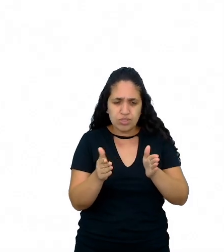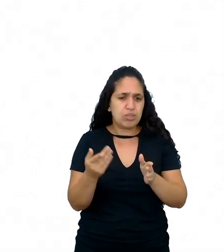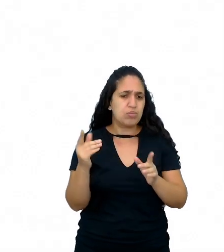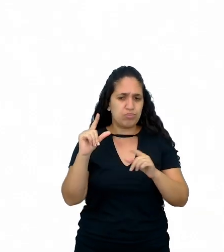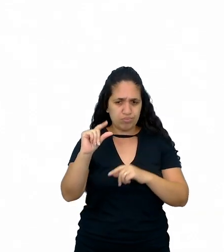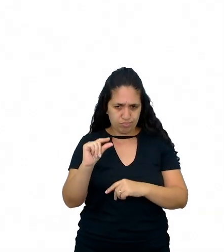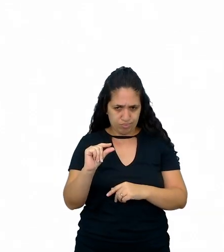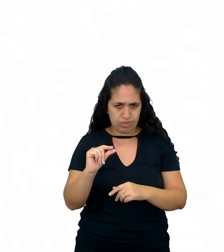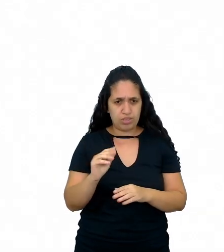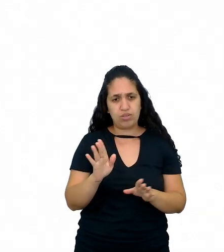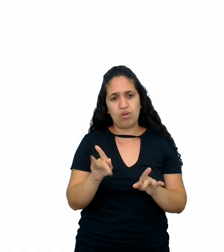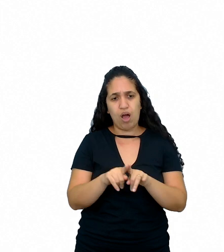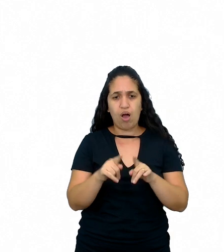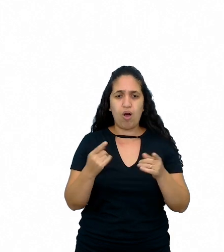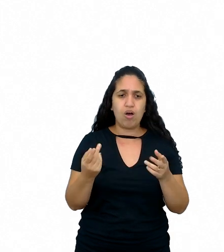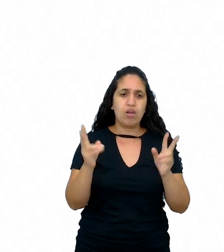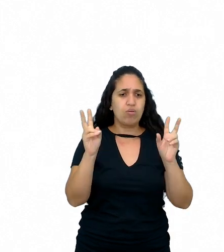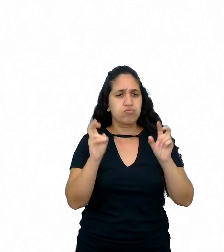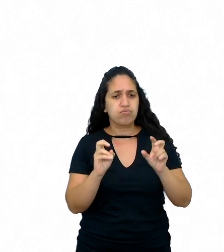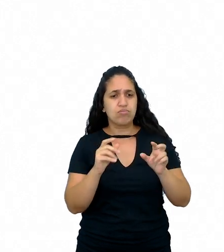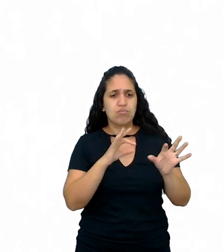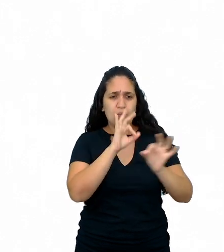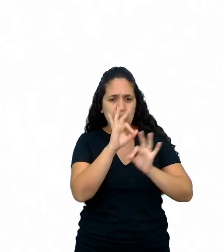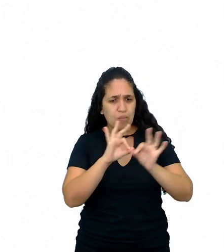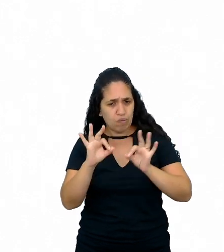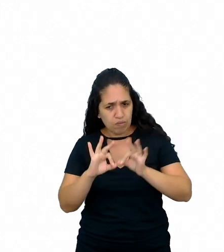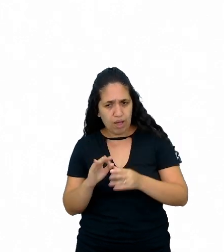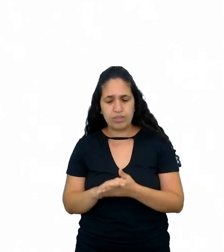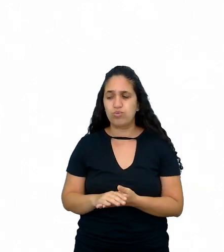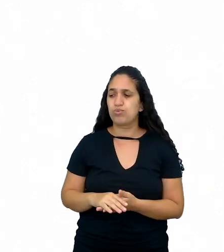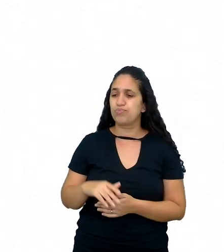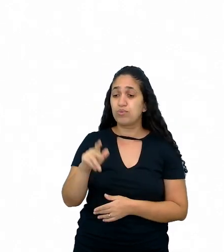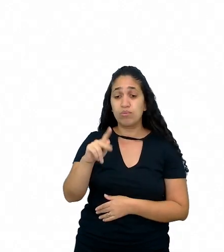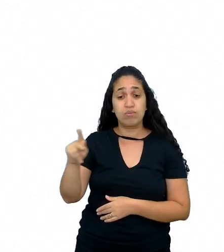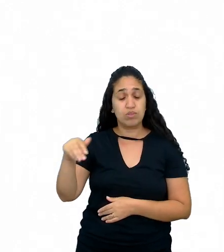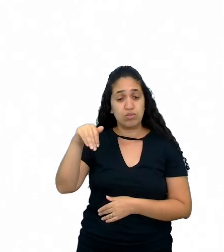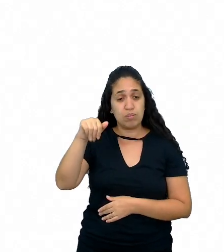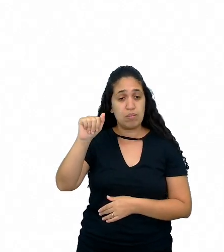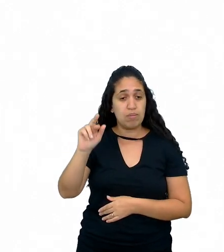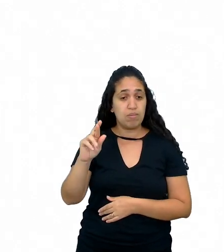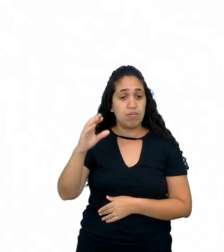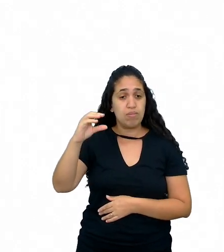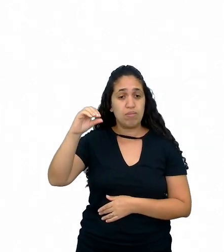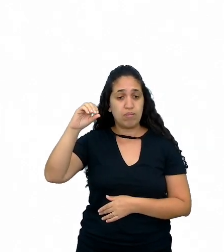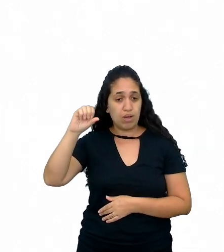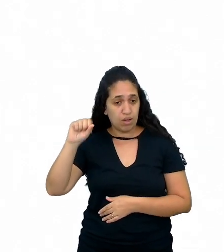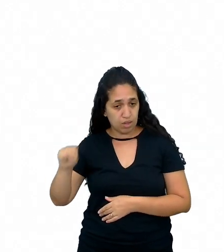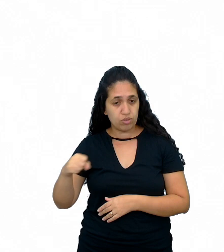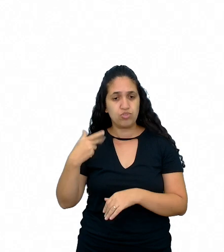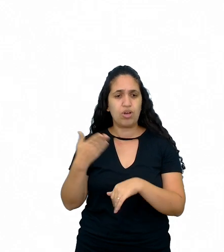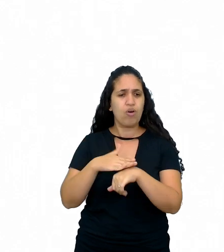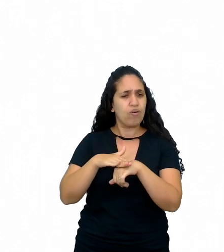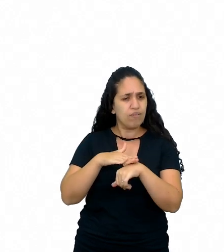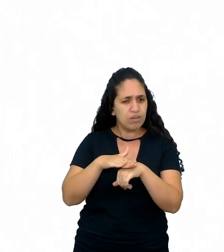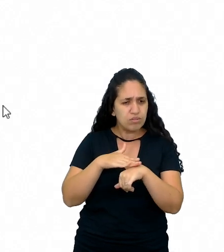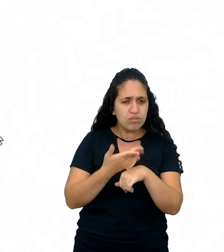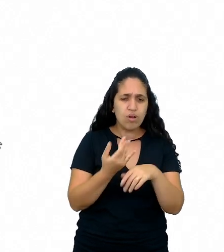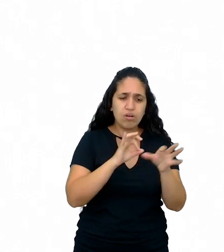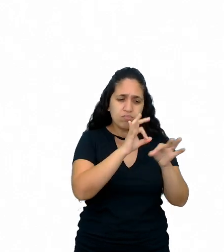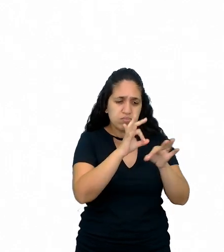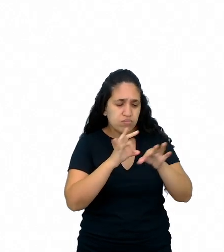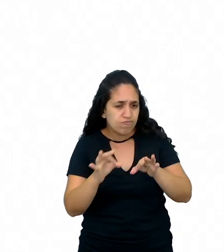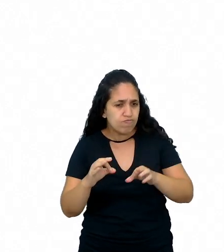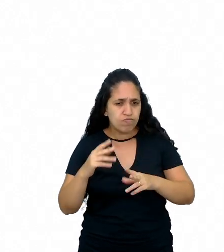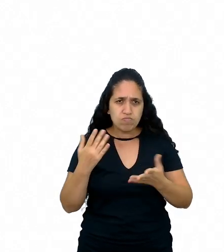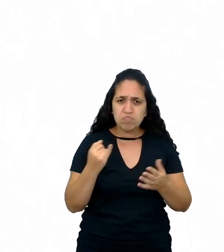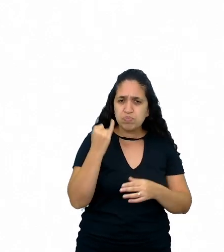um pouquinho de projetos, né? O professor Marcos falou bastante com vocês do projeto, da intencionalidade de um projeto, né?